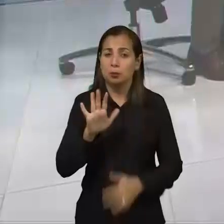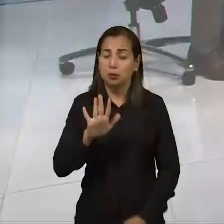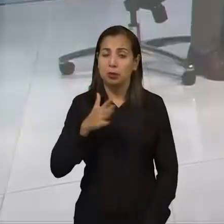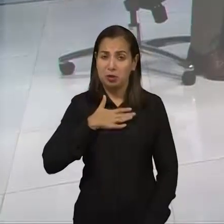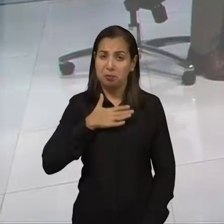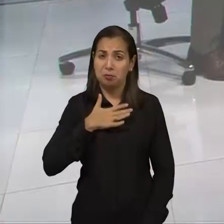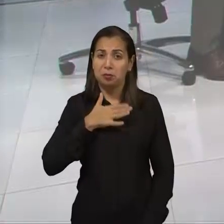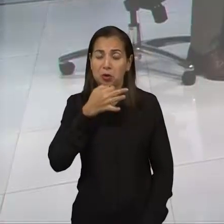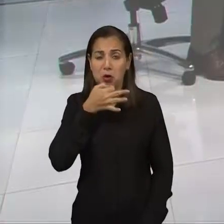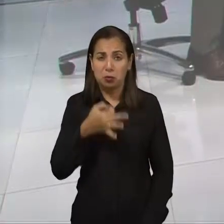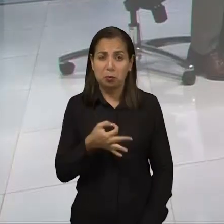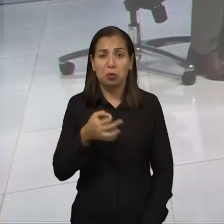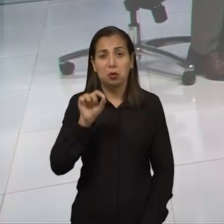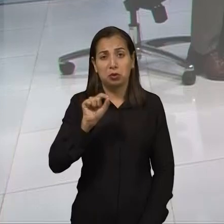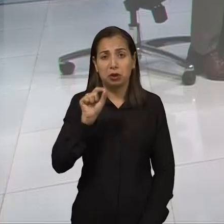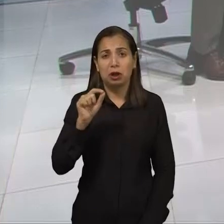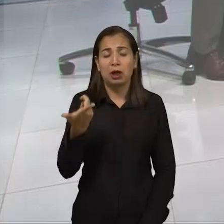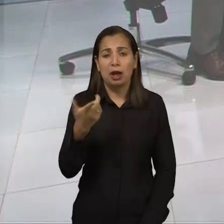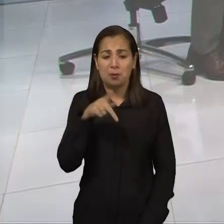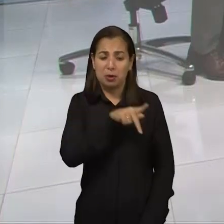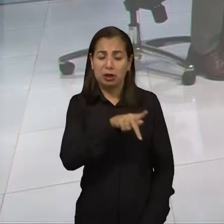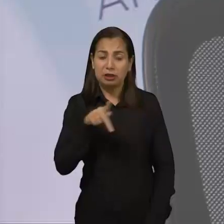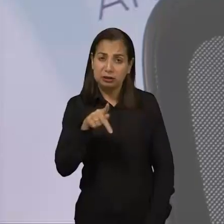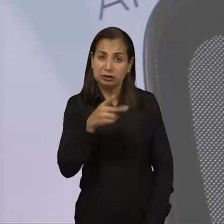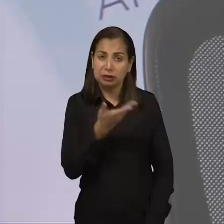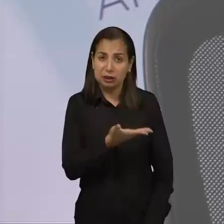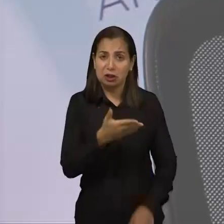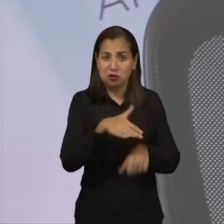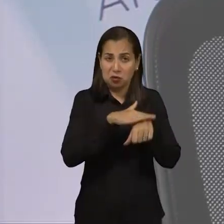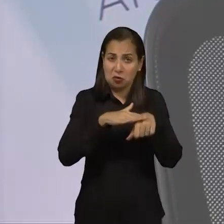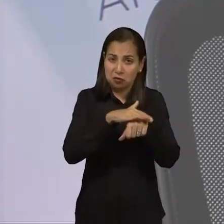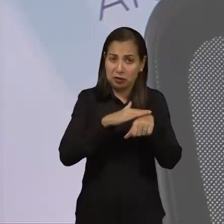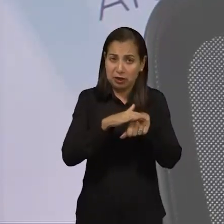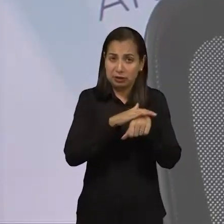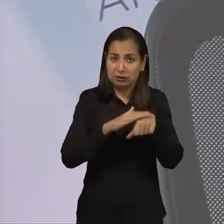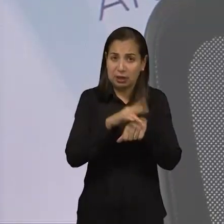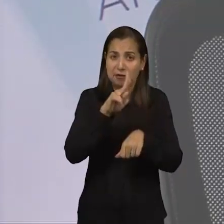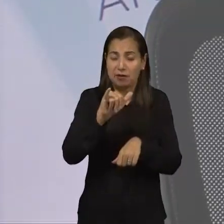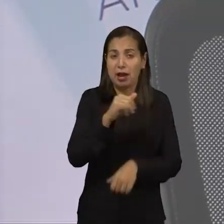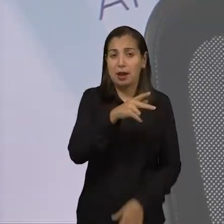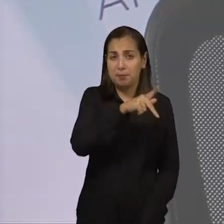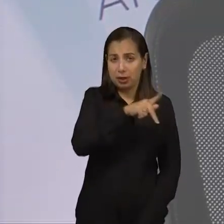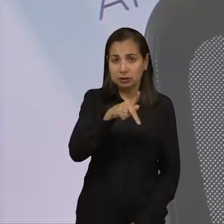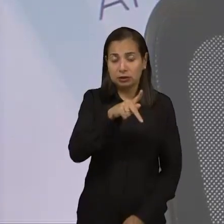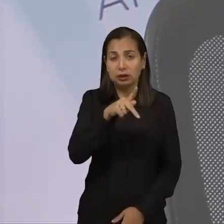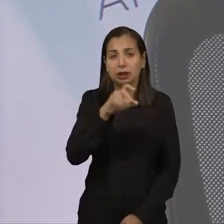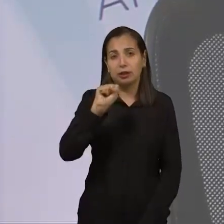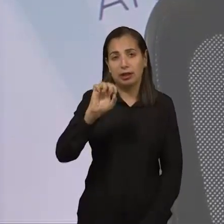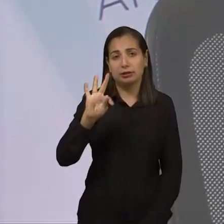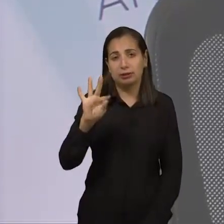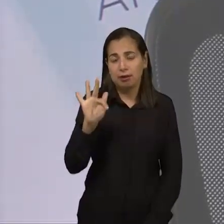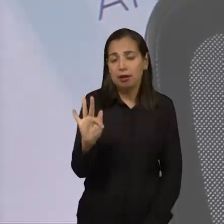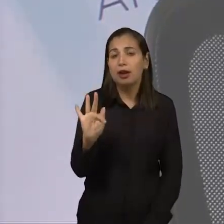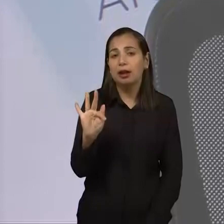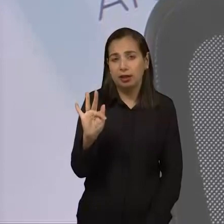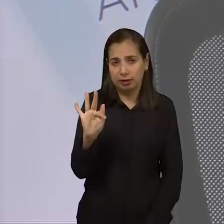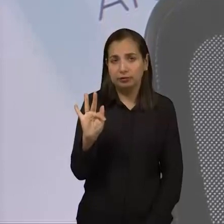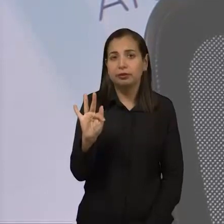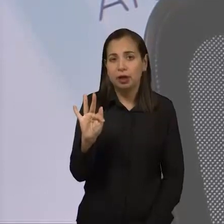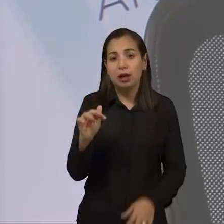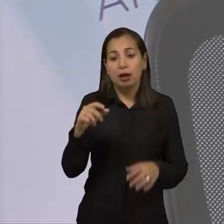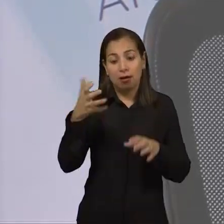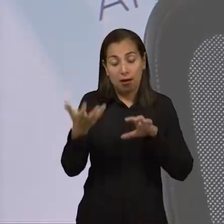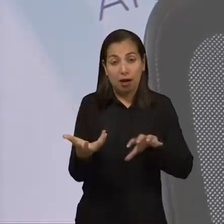avaliação, e não existe obstáculo do presidente da República conversar sobre o assunto com o presidente do Supremo Tribunal Federal e do Congresso